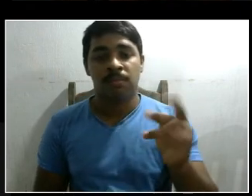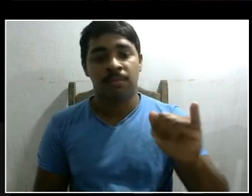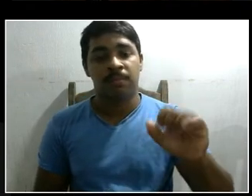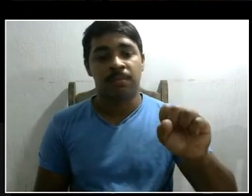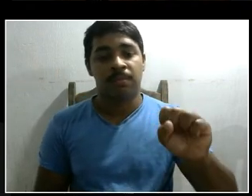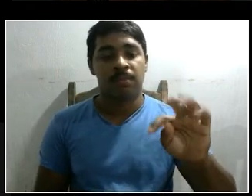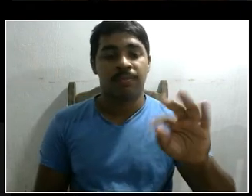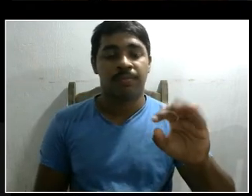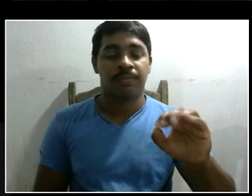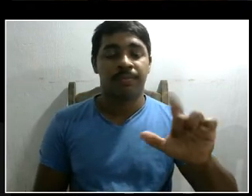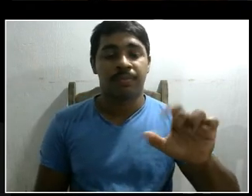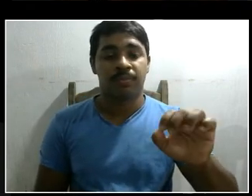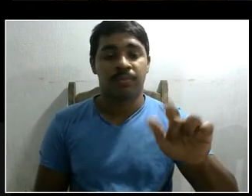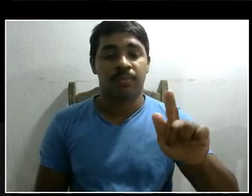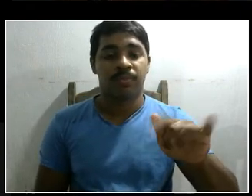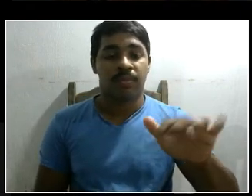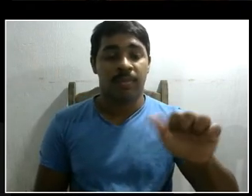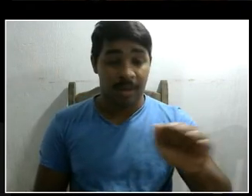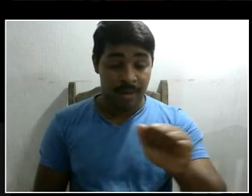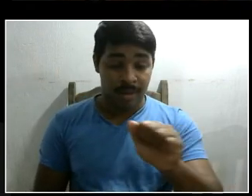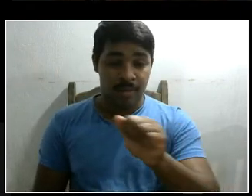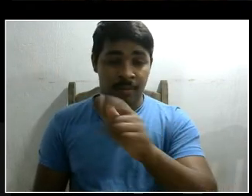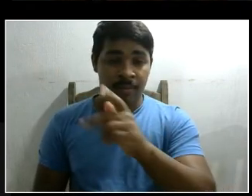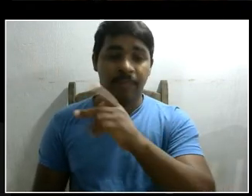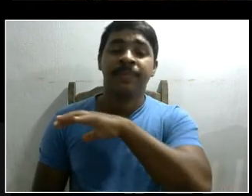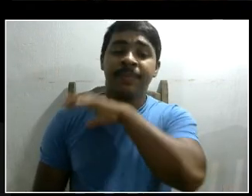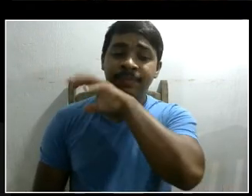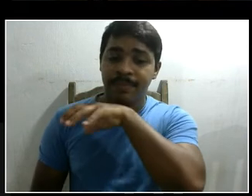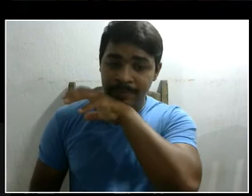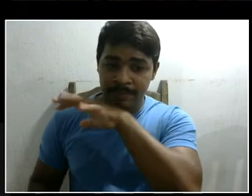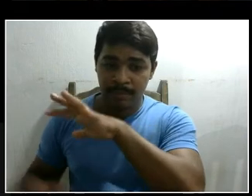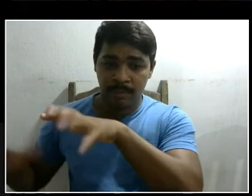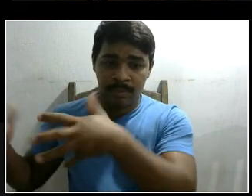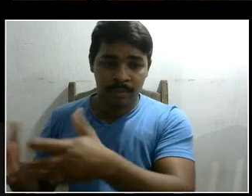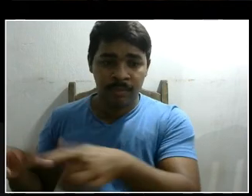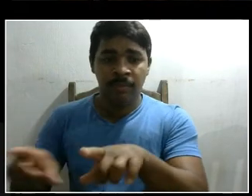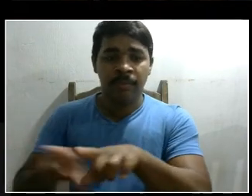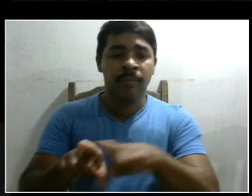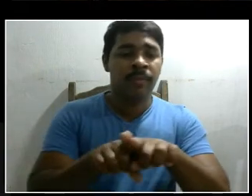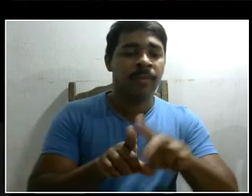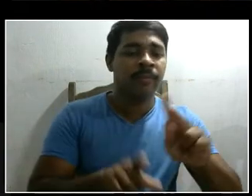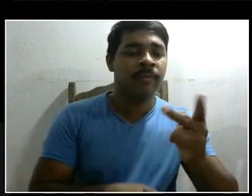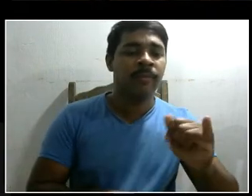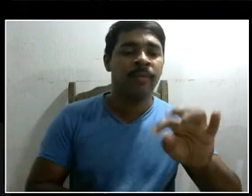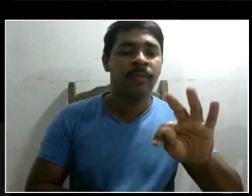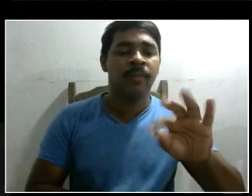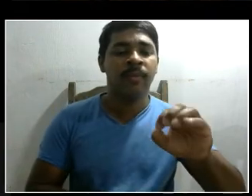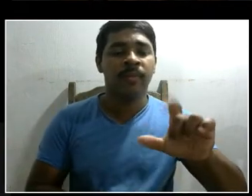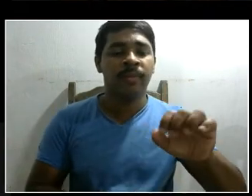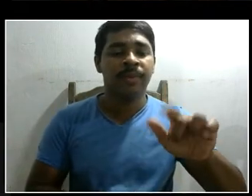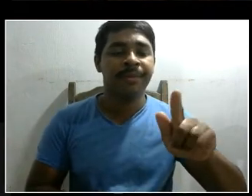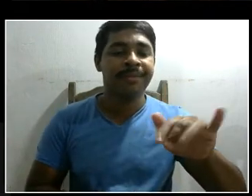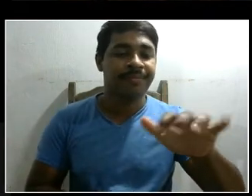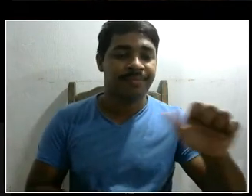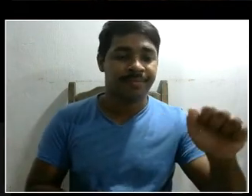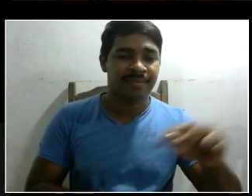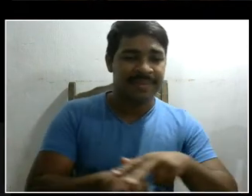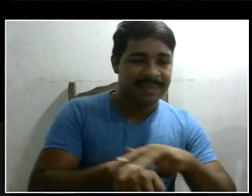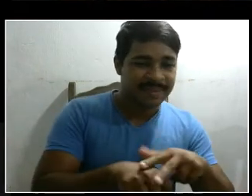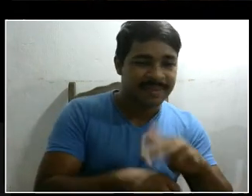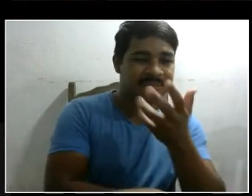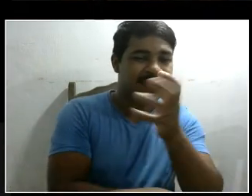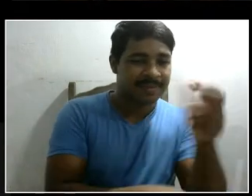animal quanto a histologia vegetal. Então, a gente vai fazer uma introdução à histologia, certo? Então,